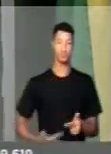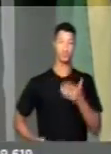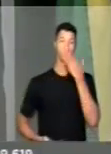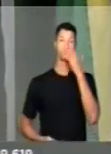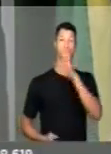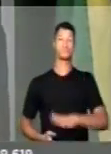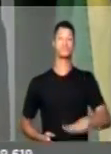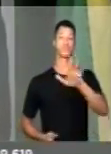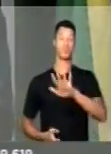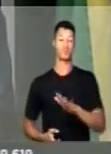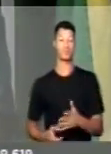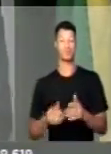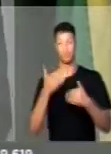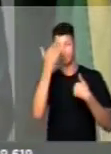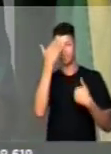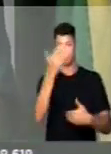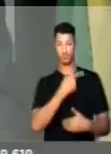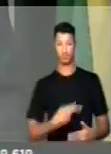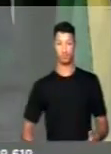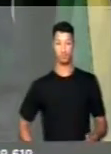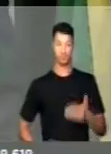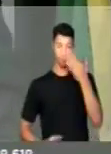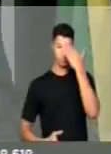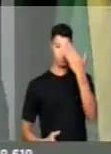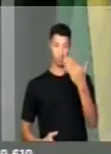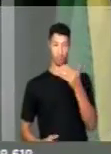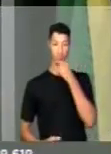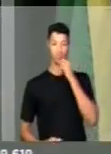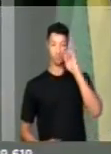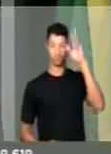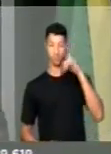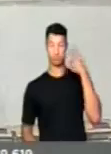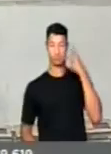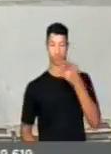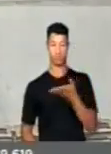forma generalizada. Muito obrigado, presidente. Muito obrigado, senhores parlamentares. Muito obrigado, deputado.